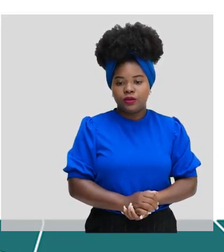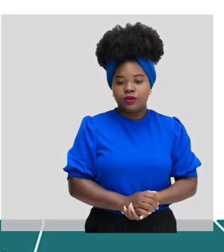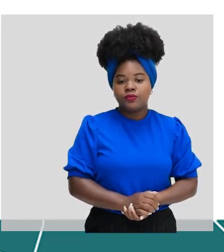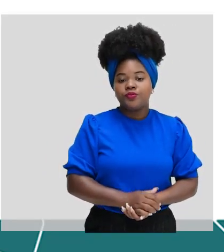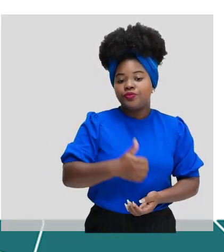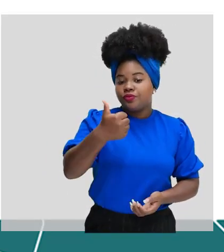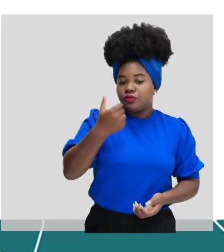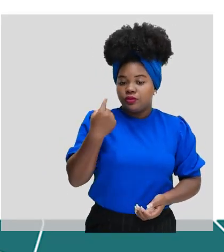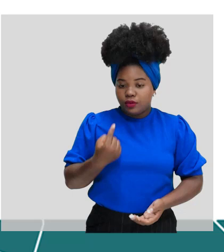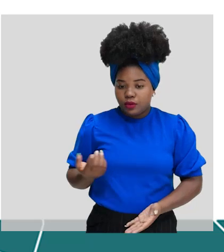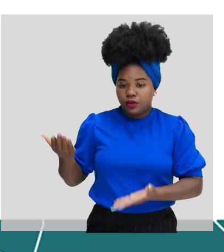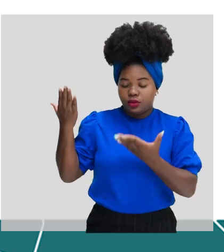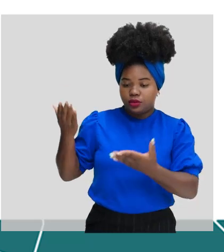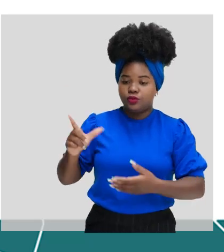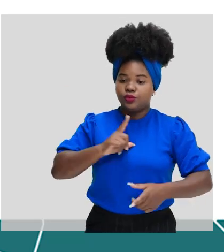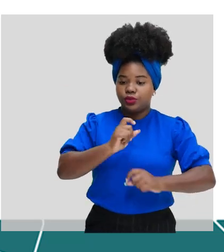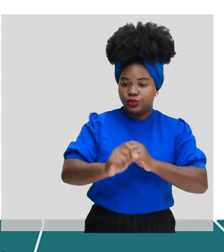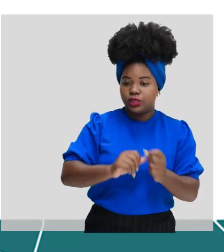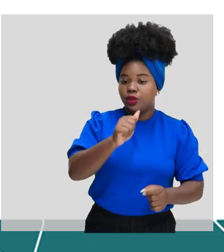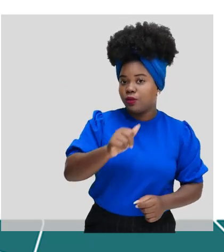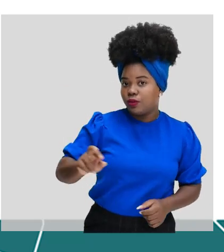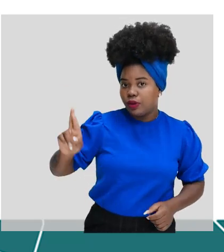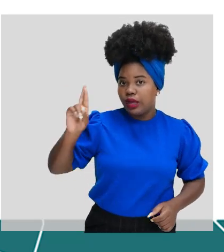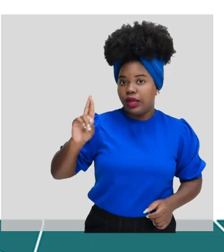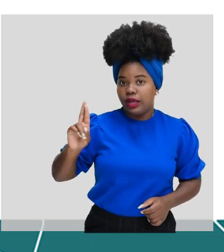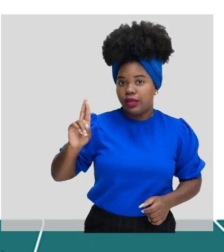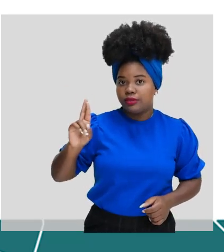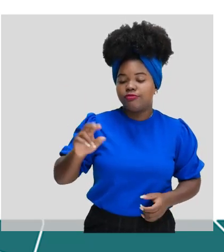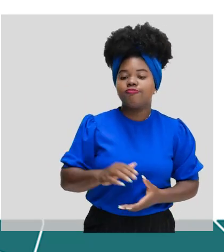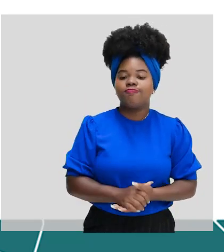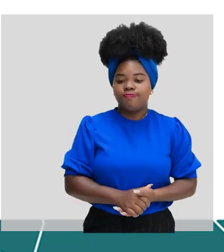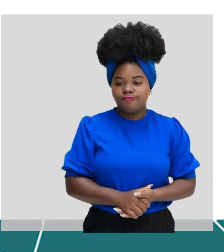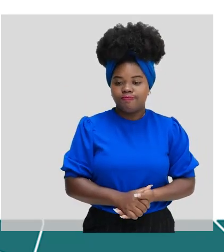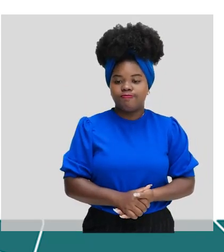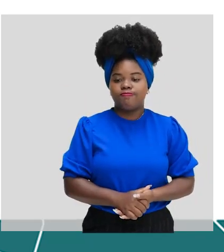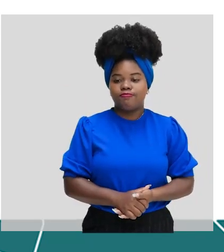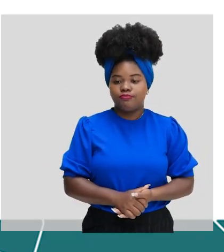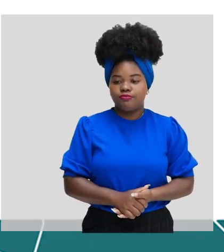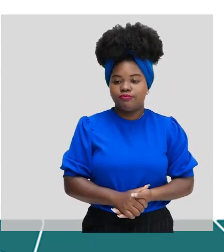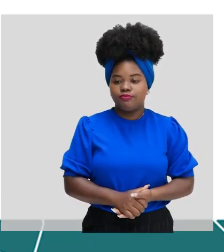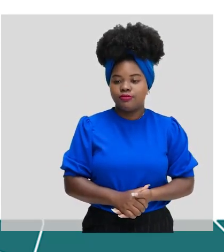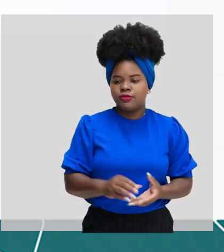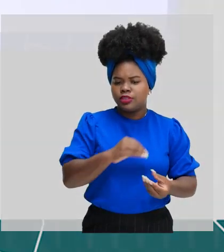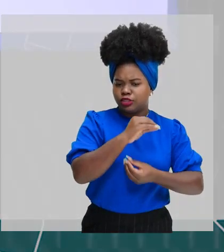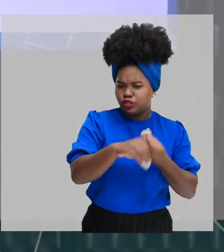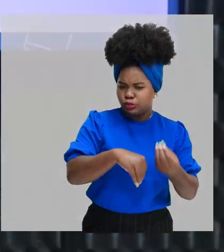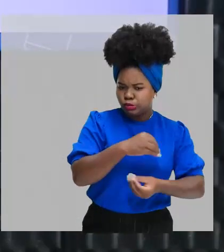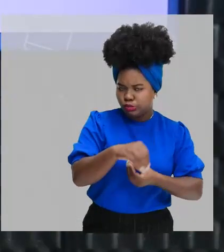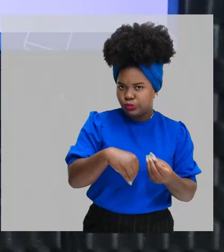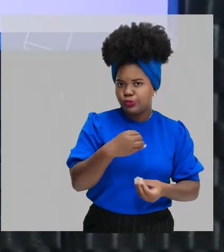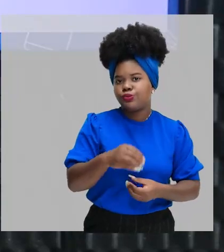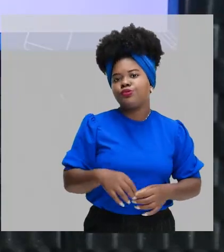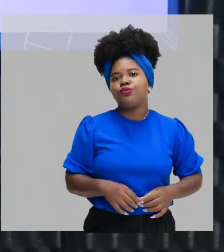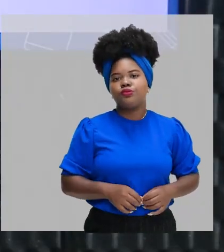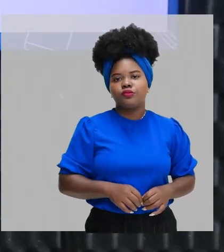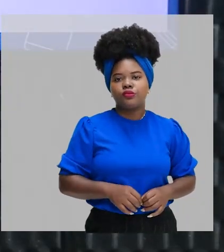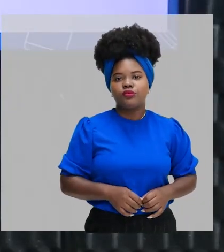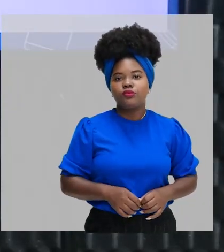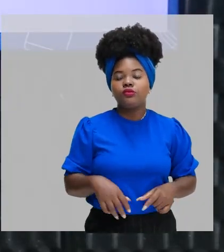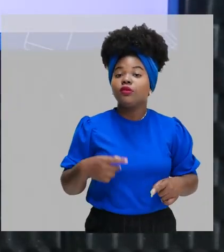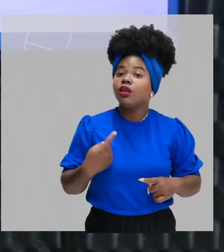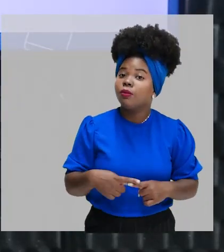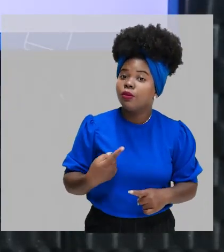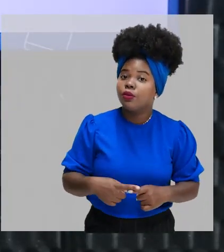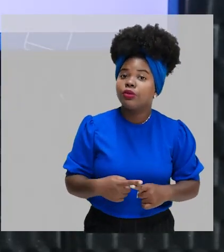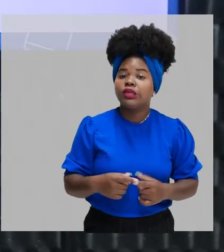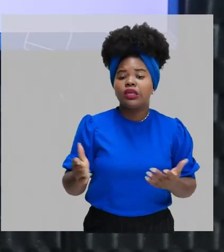há participação do ar, ok, do ar atmosférico, nas reações químicas. Porque